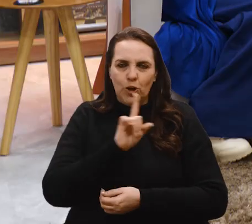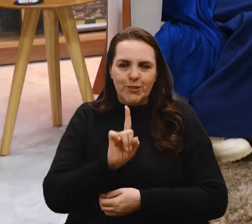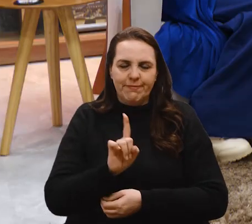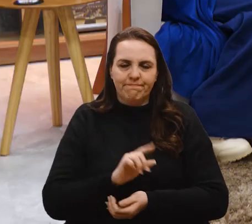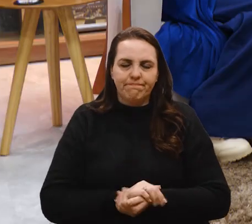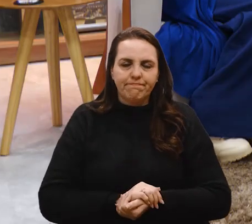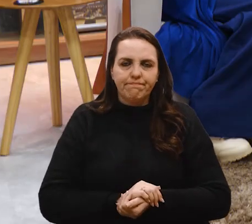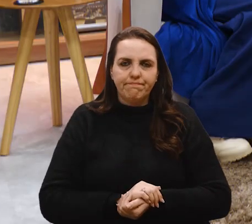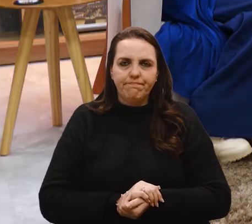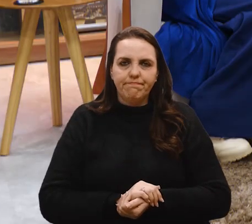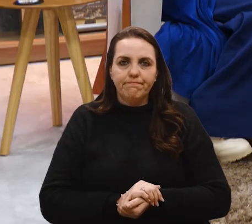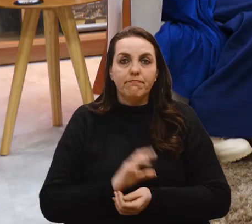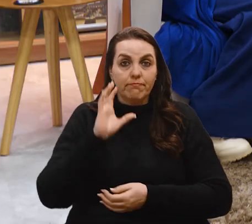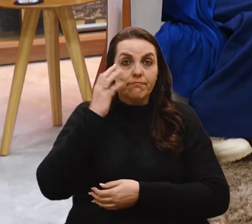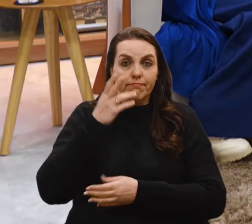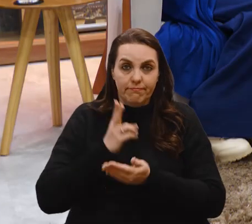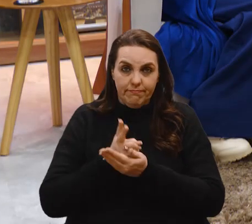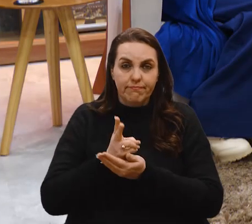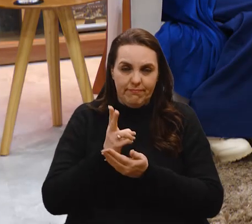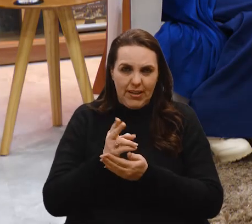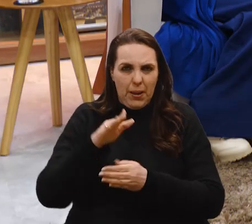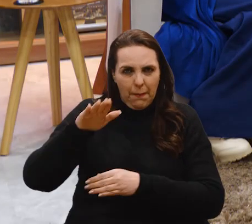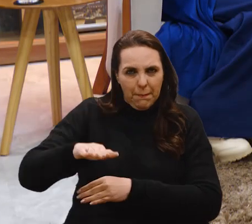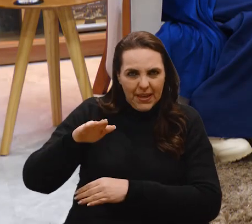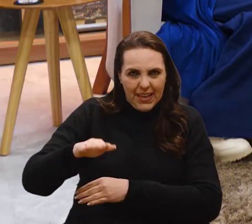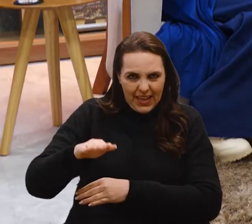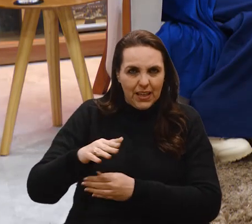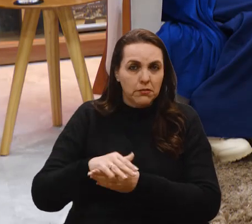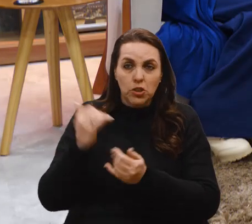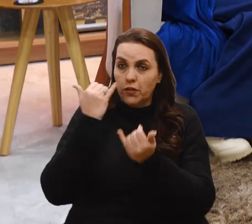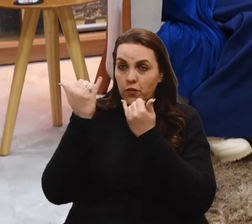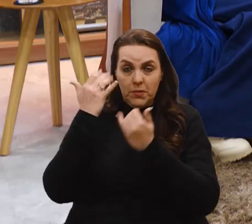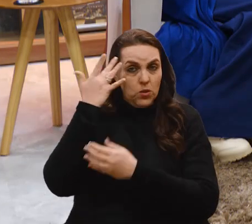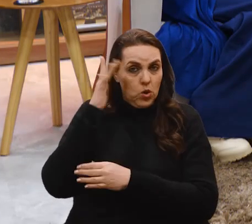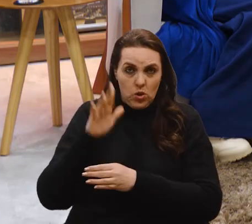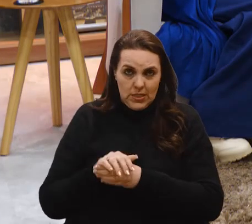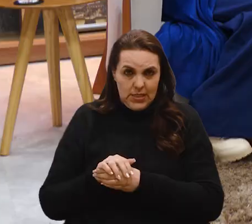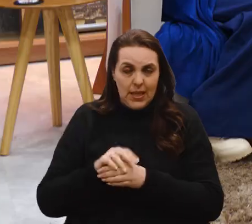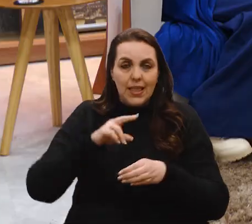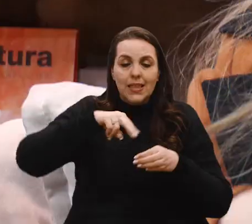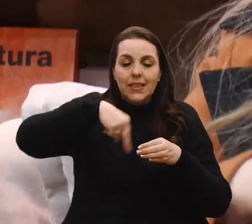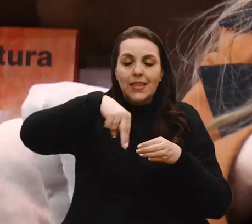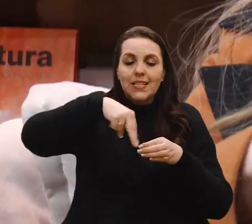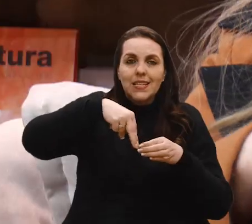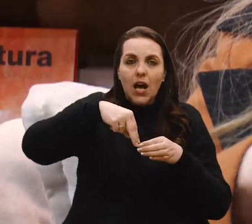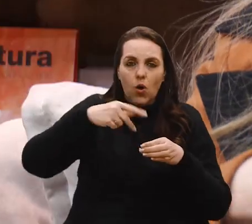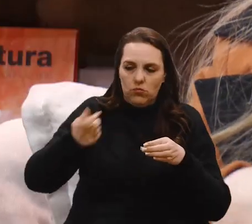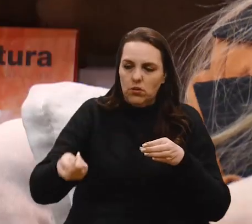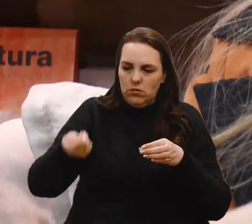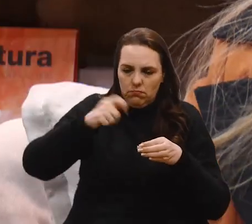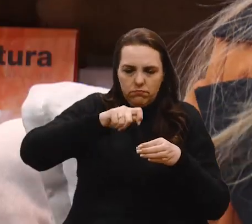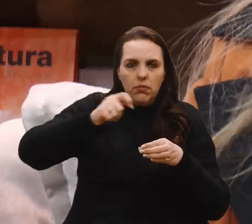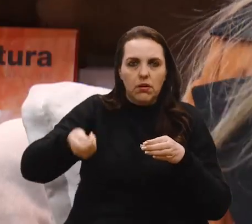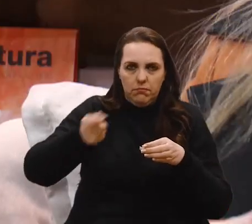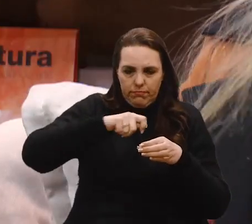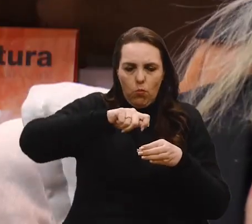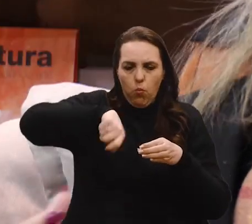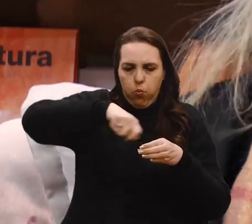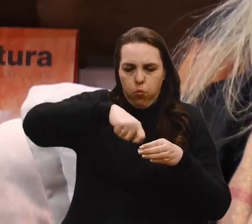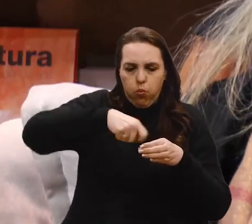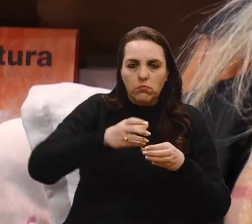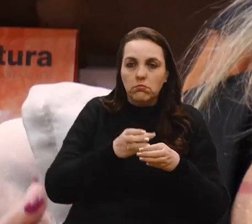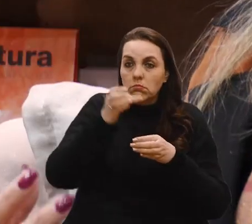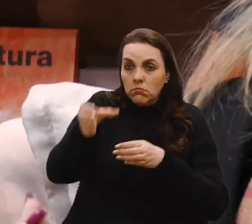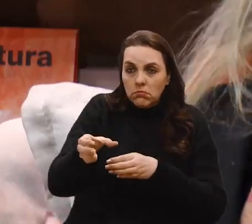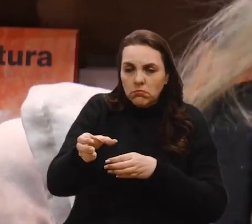muito recorrente era o pó. Quando eu era pequeno, nós não tínhamos essa informação, o pozinho do Nescau. Eu dava Nescau